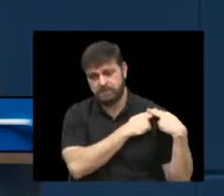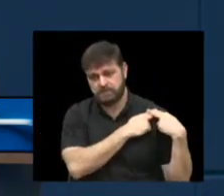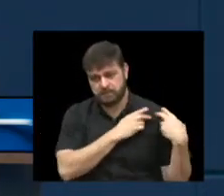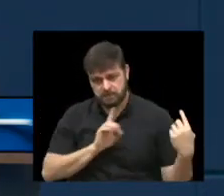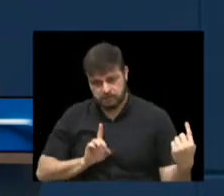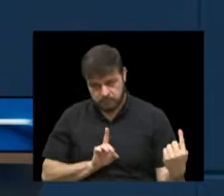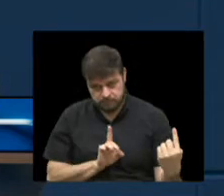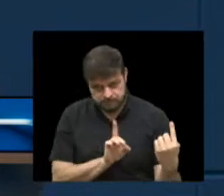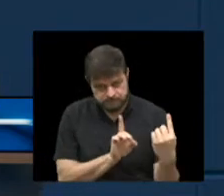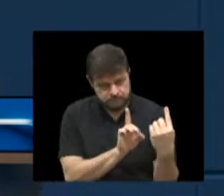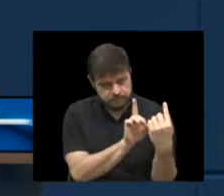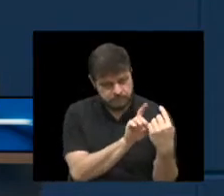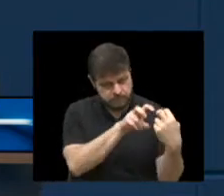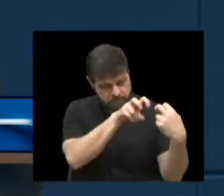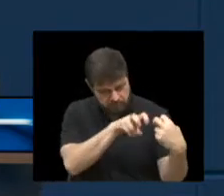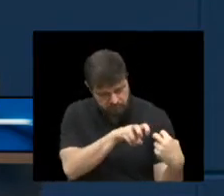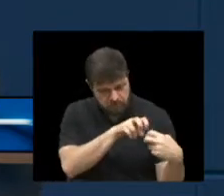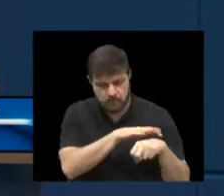com o prefeito,